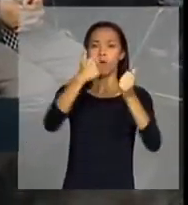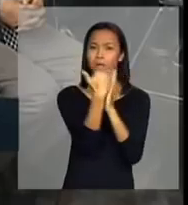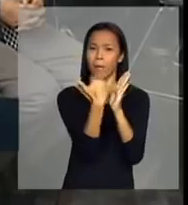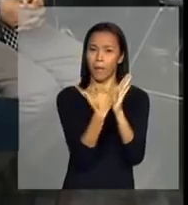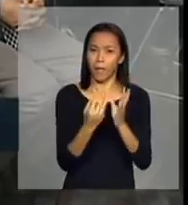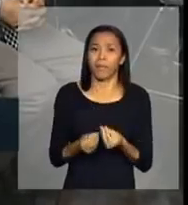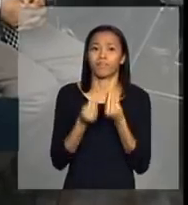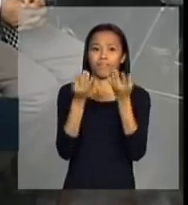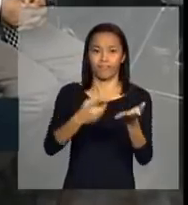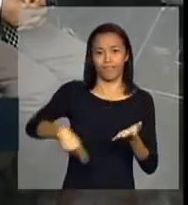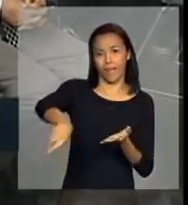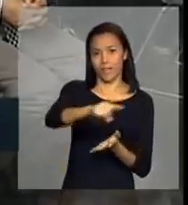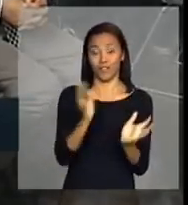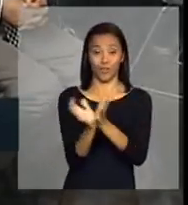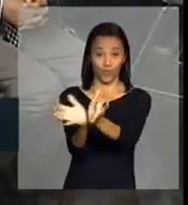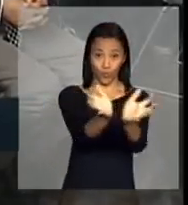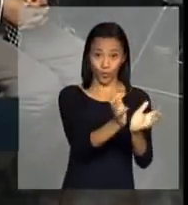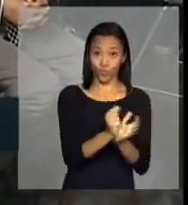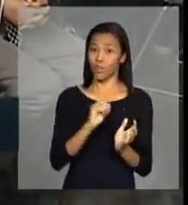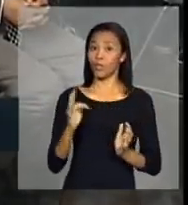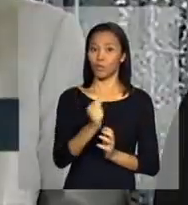essas comunidades em todo o Brasil.